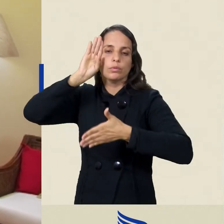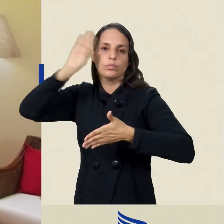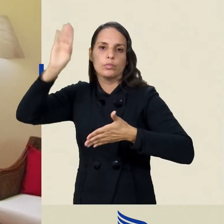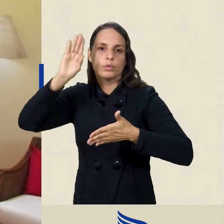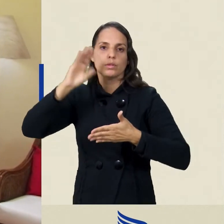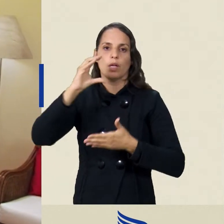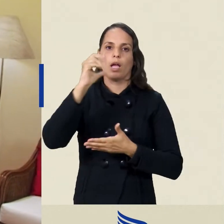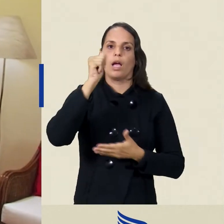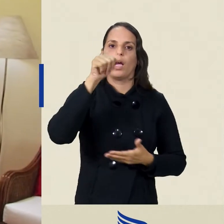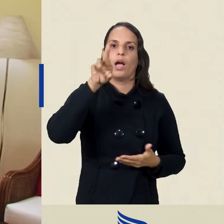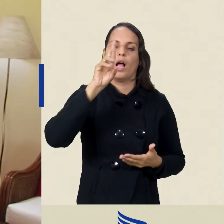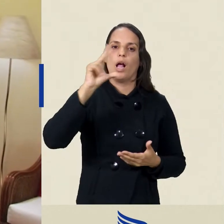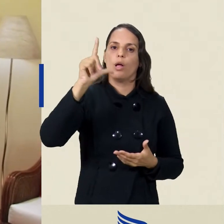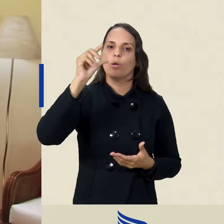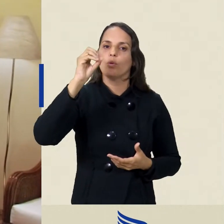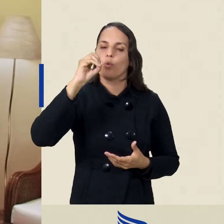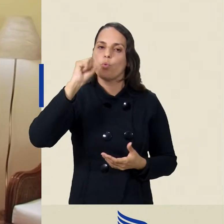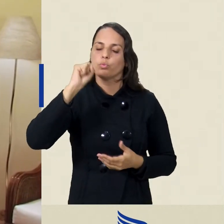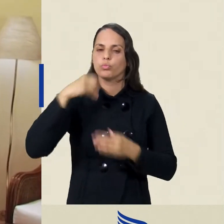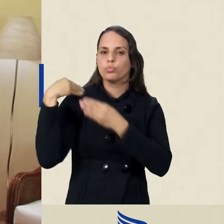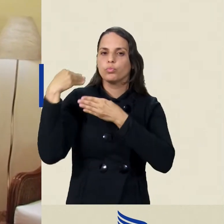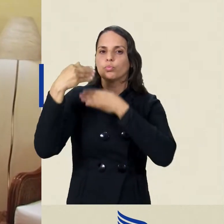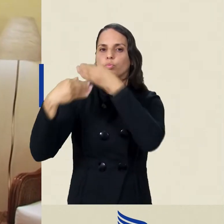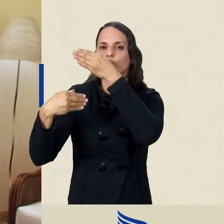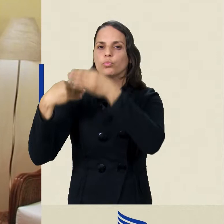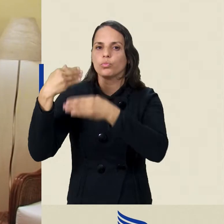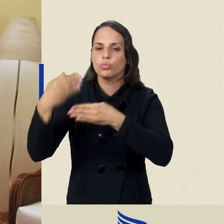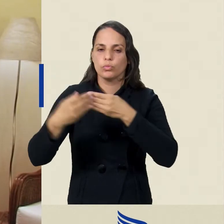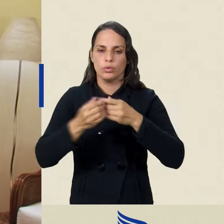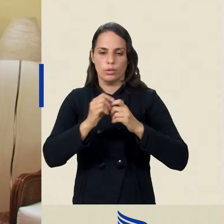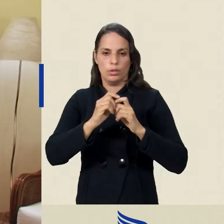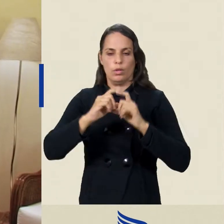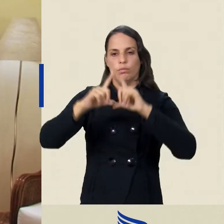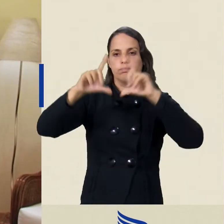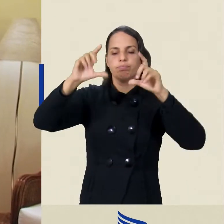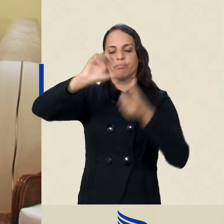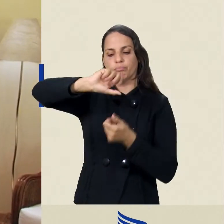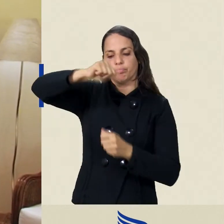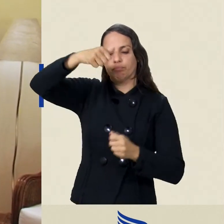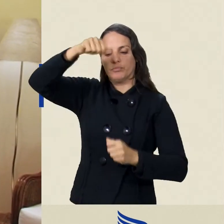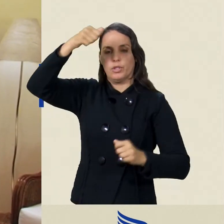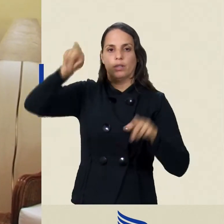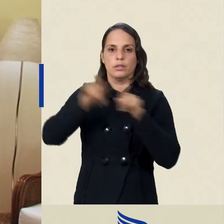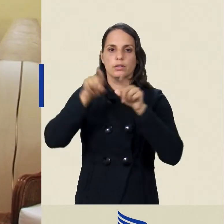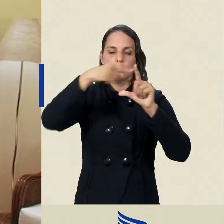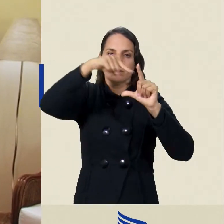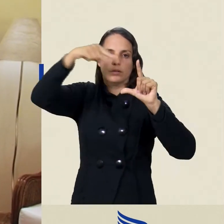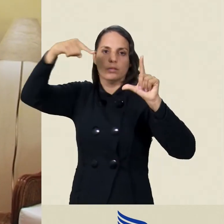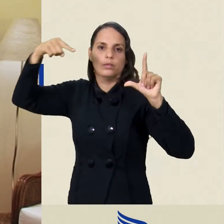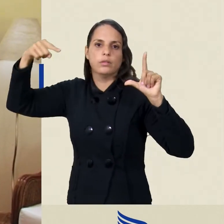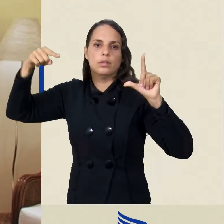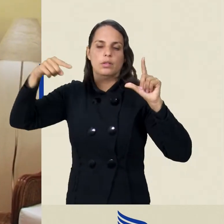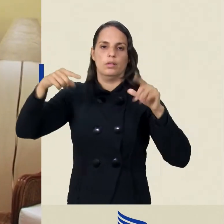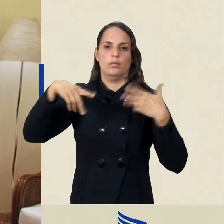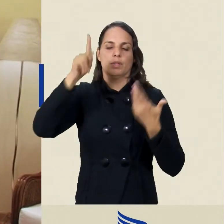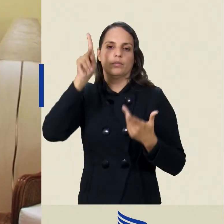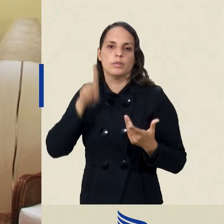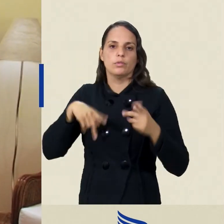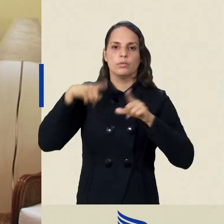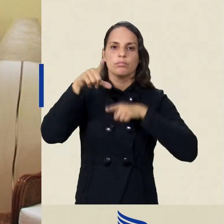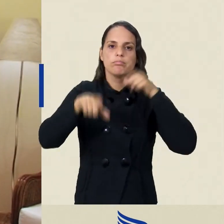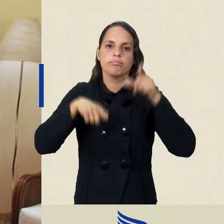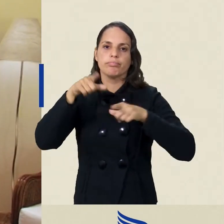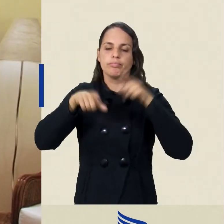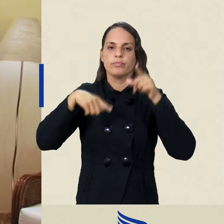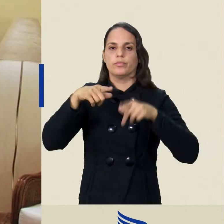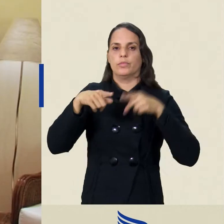Fichte. Foi Carlos quem desenvolveu o uso de cartazes e gráficos para os ministros que trabalhavam sob a direção de